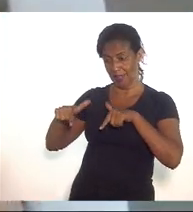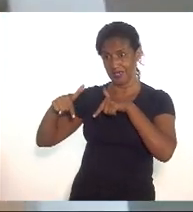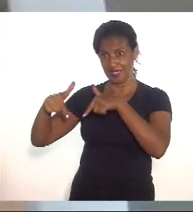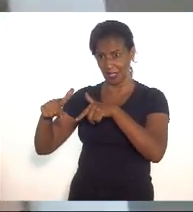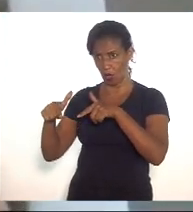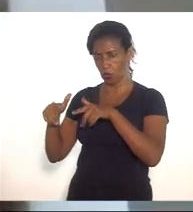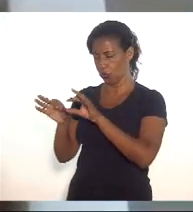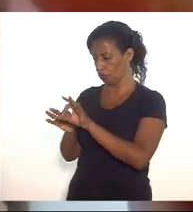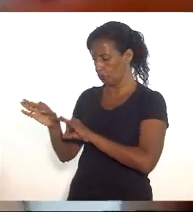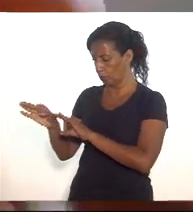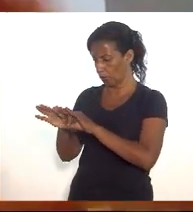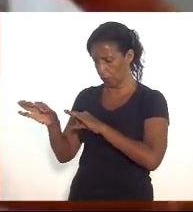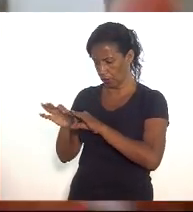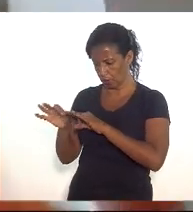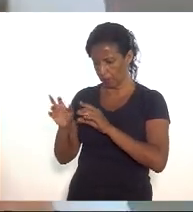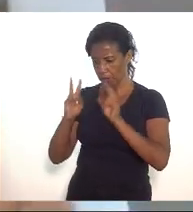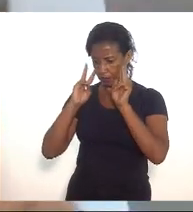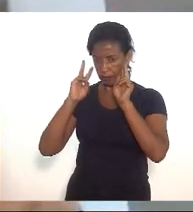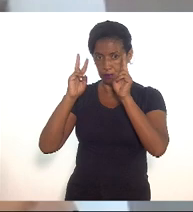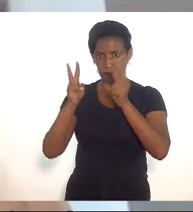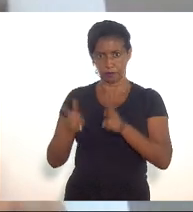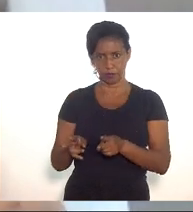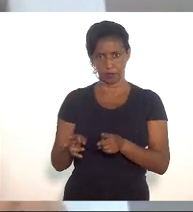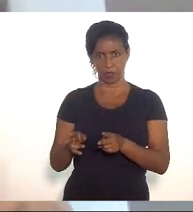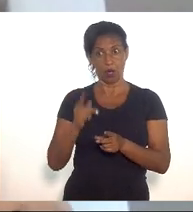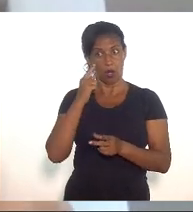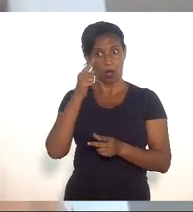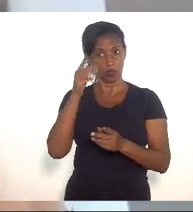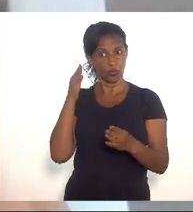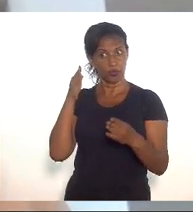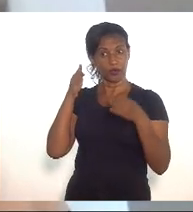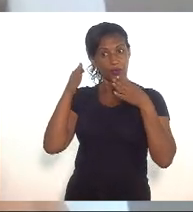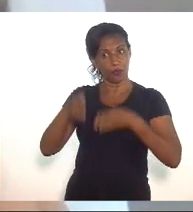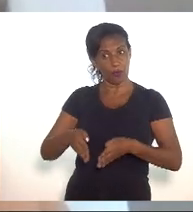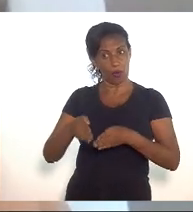estar ligada. E o que eu estou falando, que é o desafio, senhores,